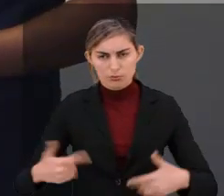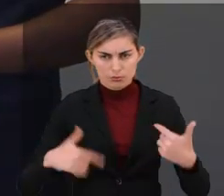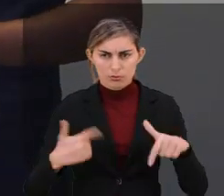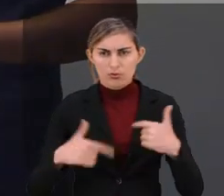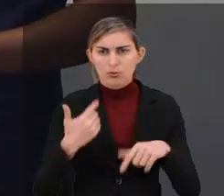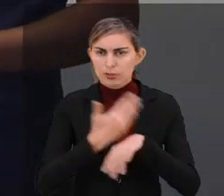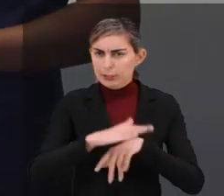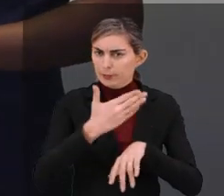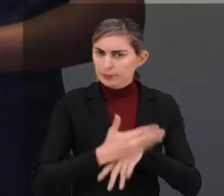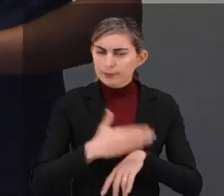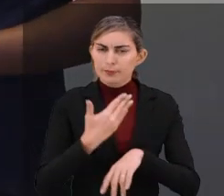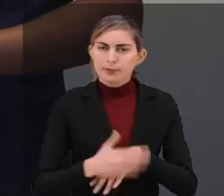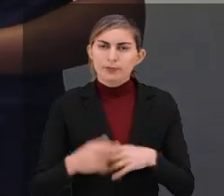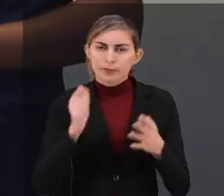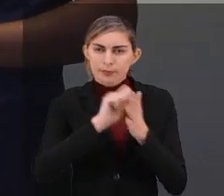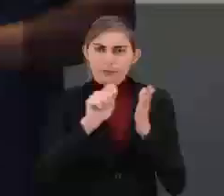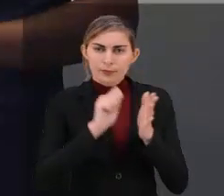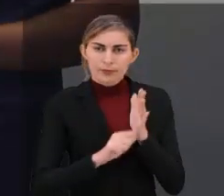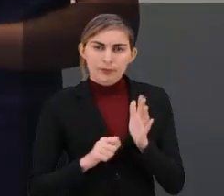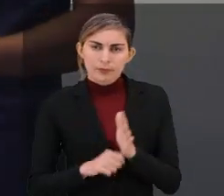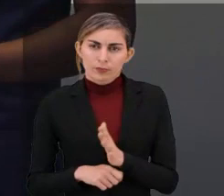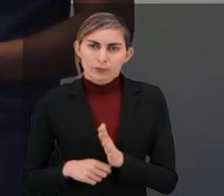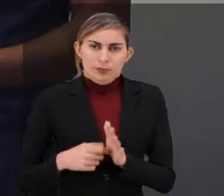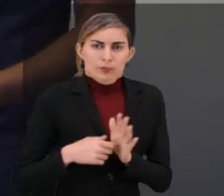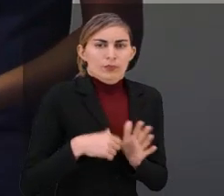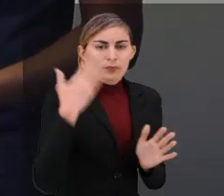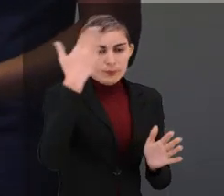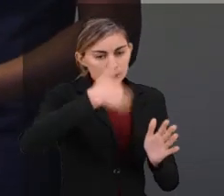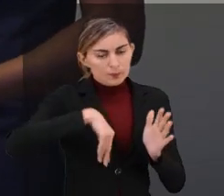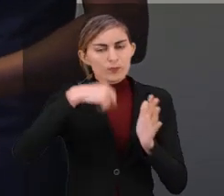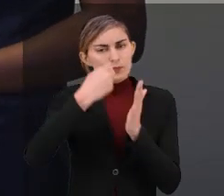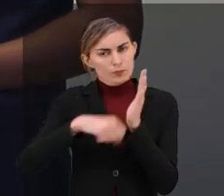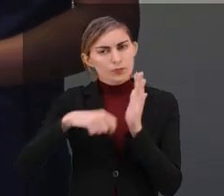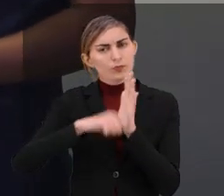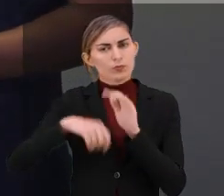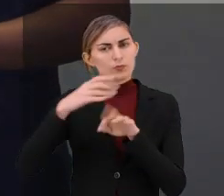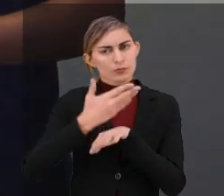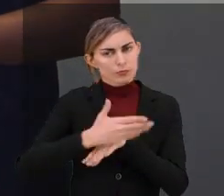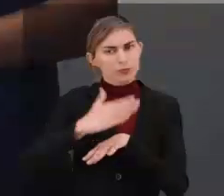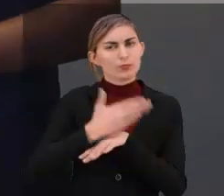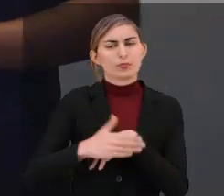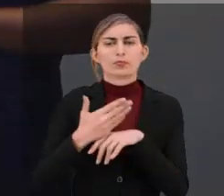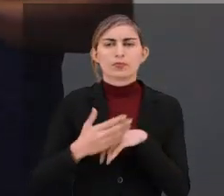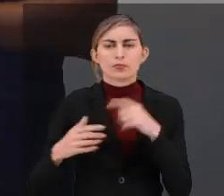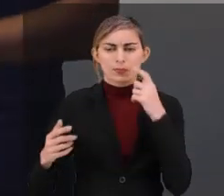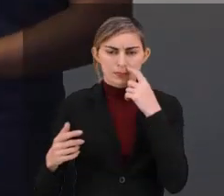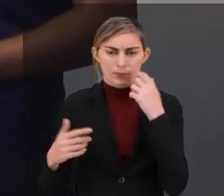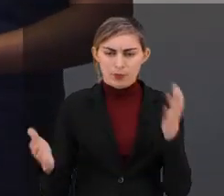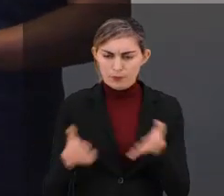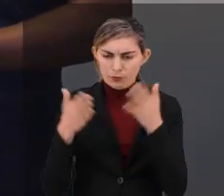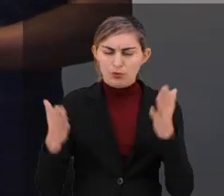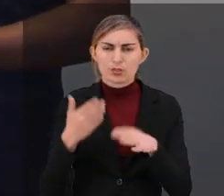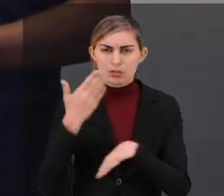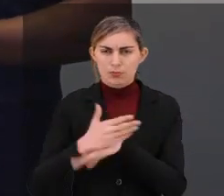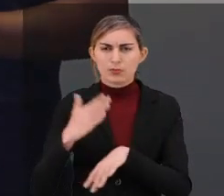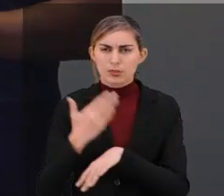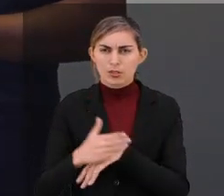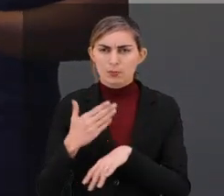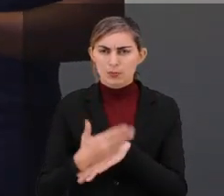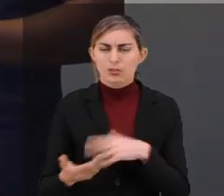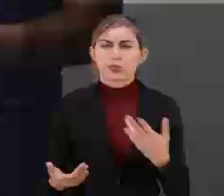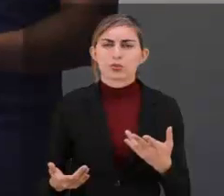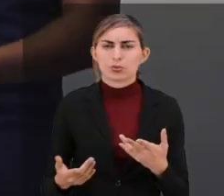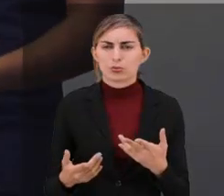gente tem atos, é importante dizer isso, a gente tem atos que comprovam o treinamento das pessoas. Reforçamos esses treinamentos